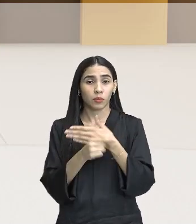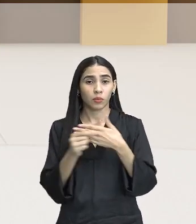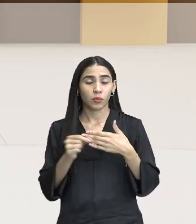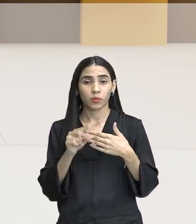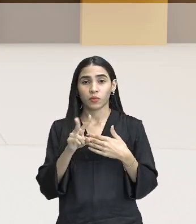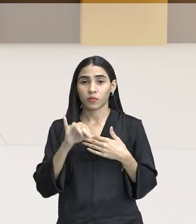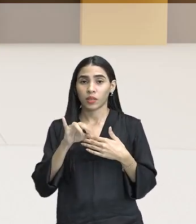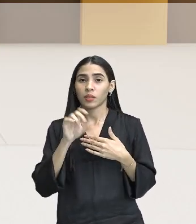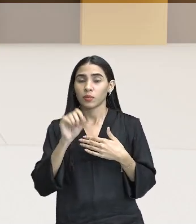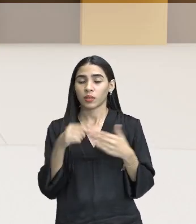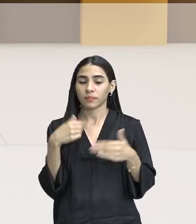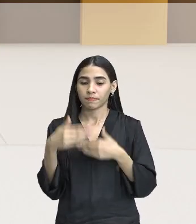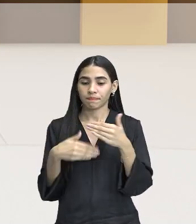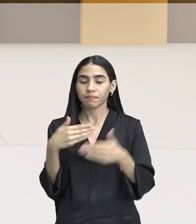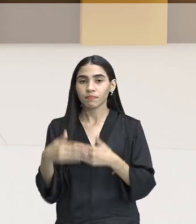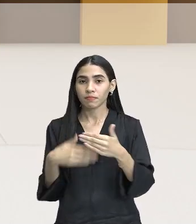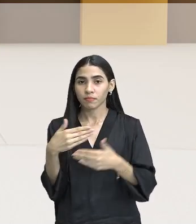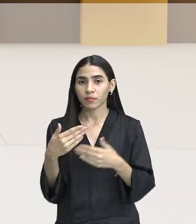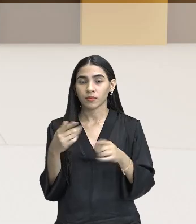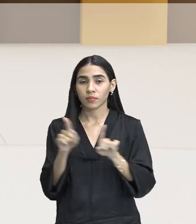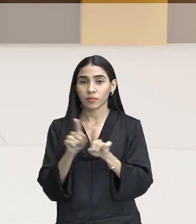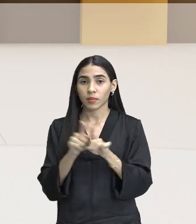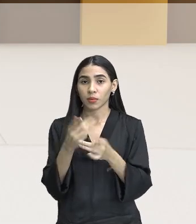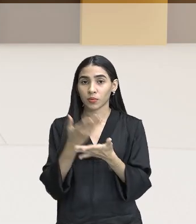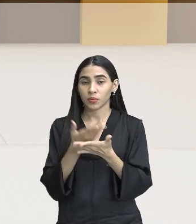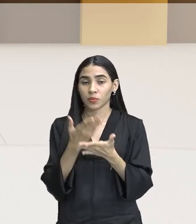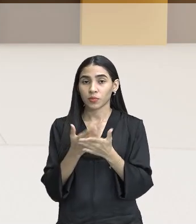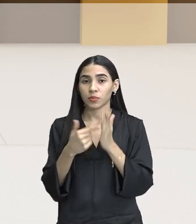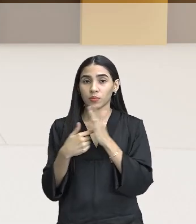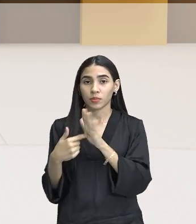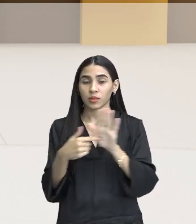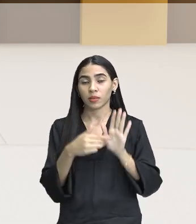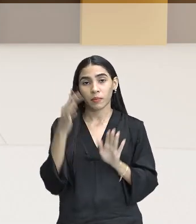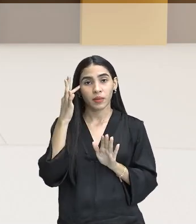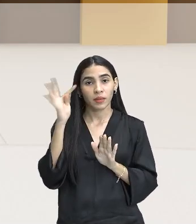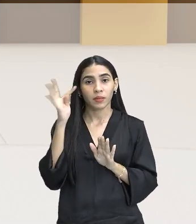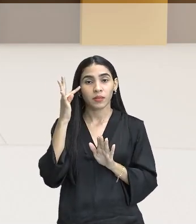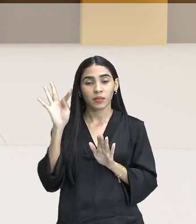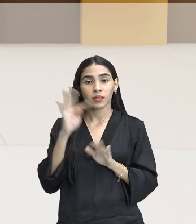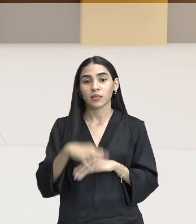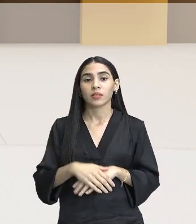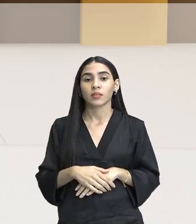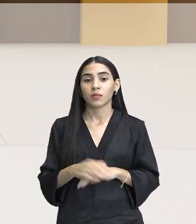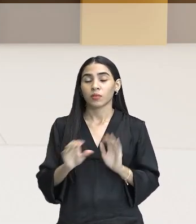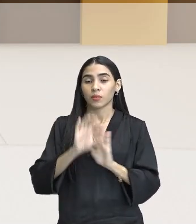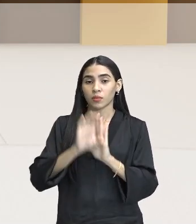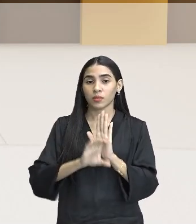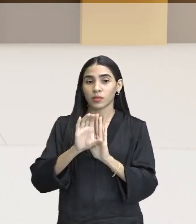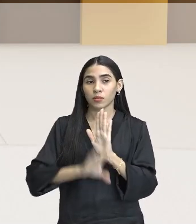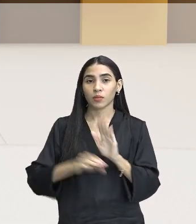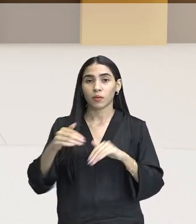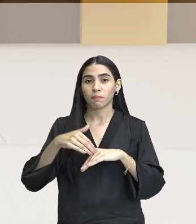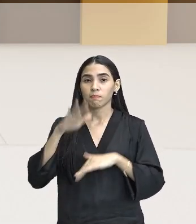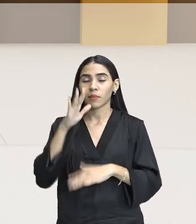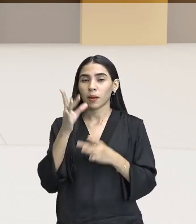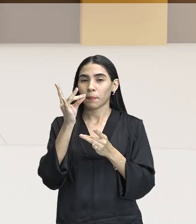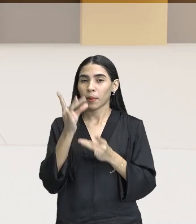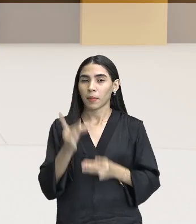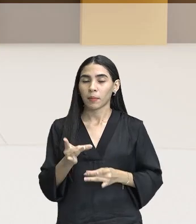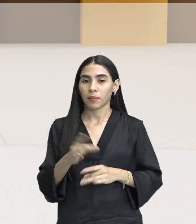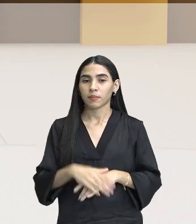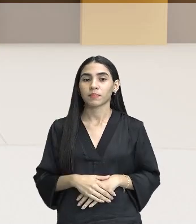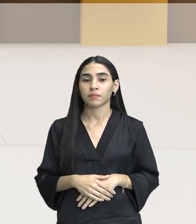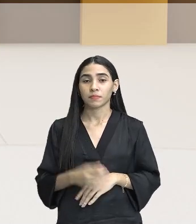vai avançar os estudos e trazer uma teorização conceitual mais